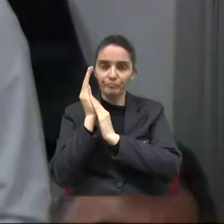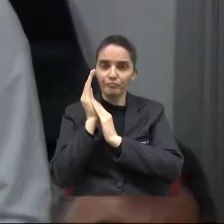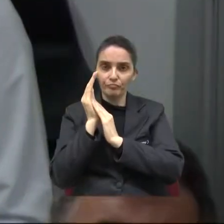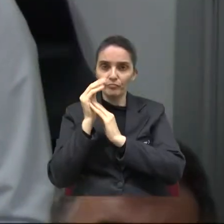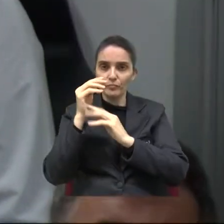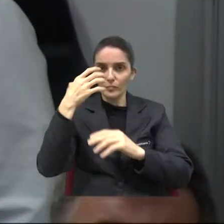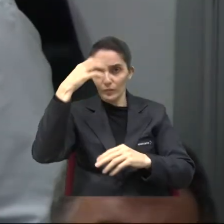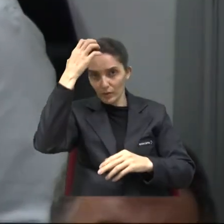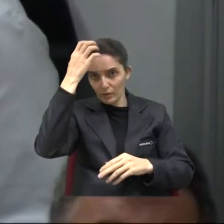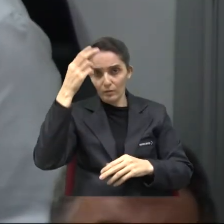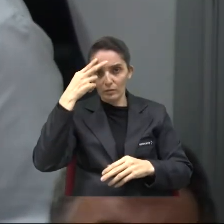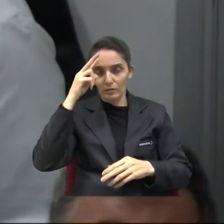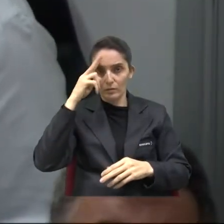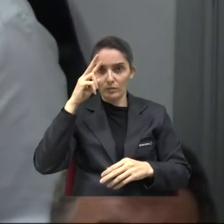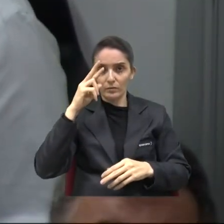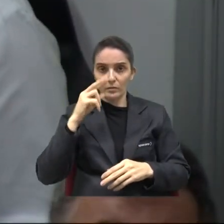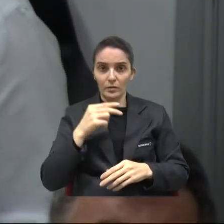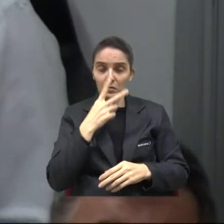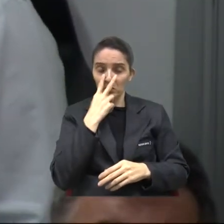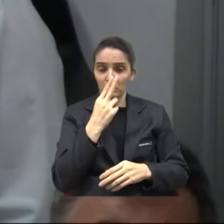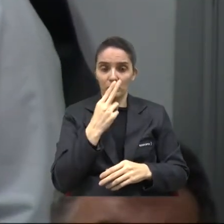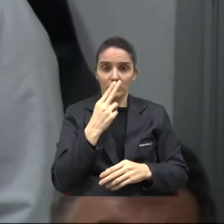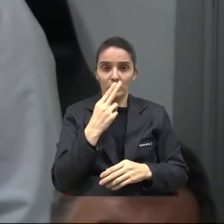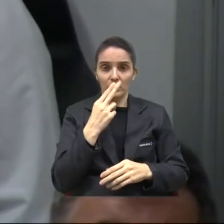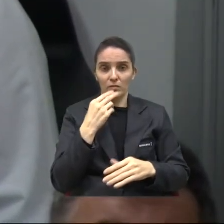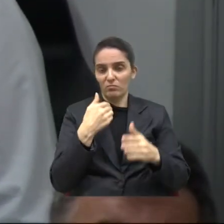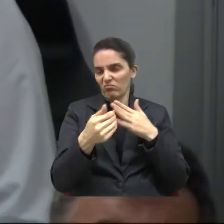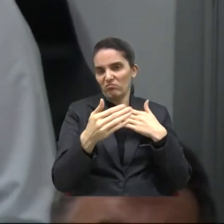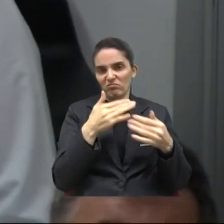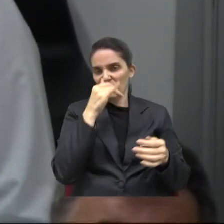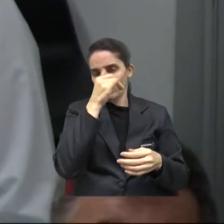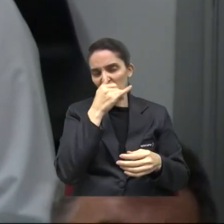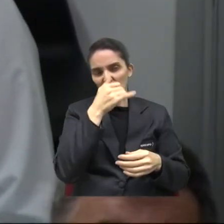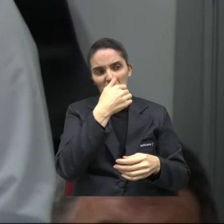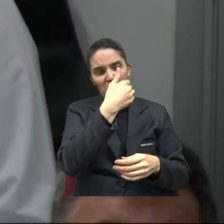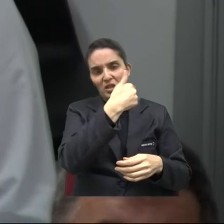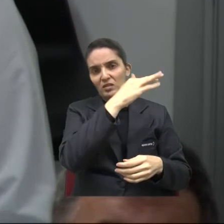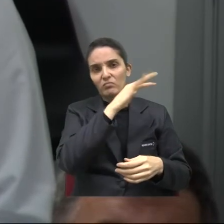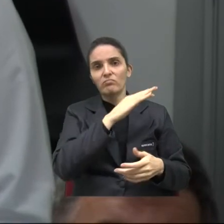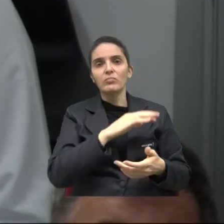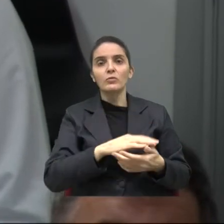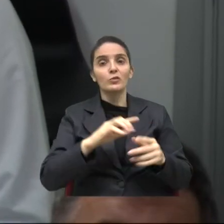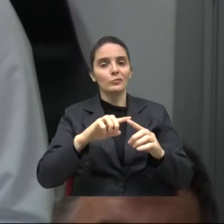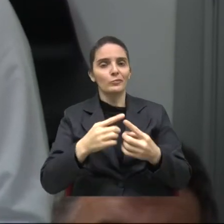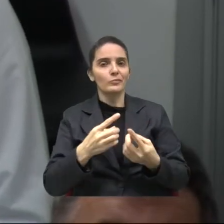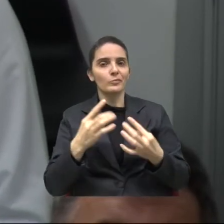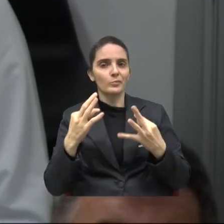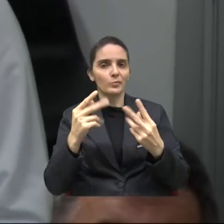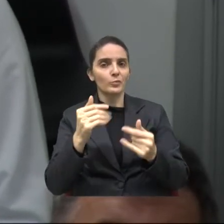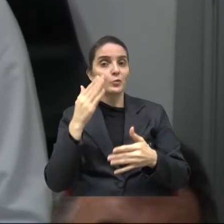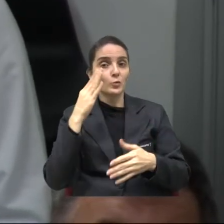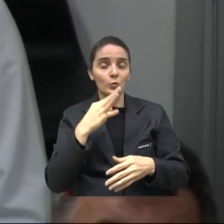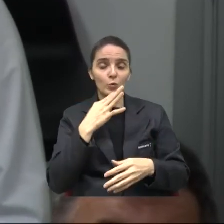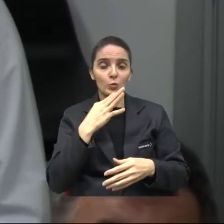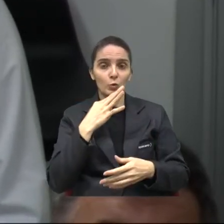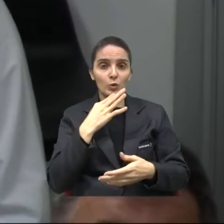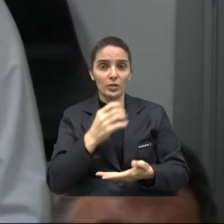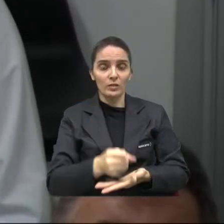pode parecer loucura para o mundo, né, Lemão? Mas nós que temos a certeza da salvação, como muito bem disse o pastor